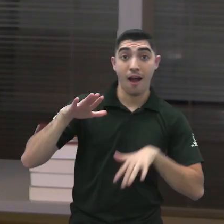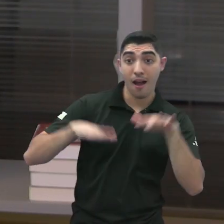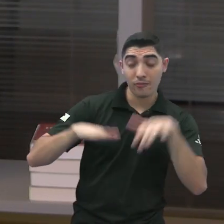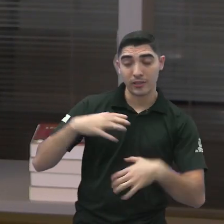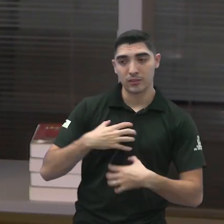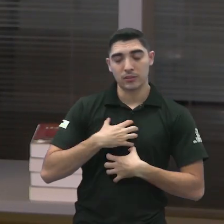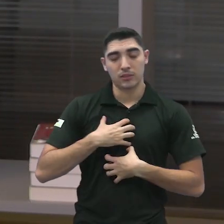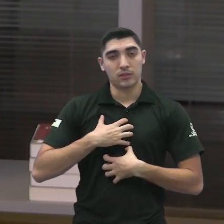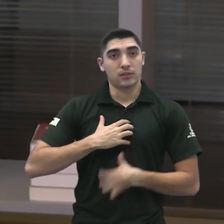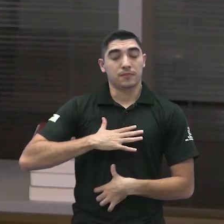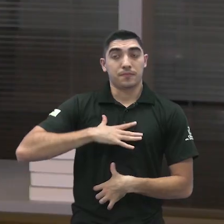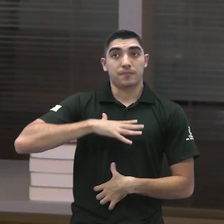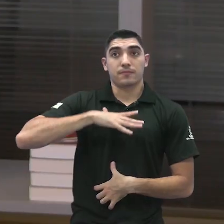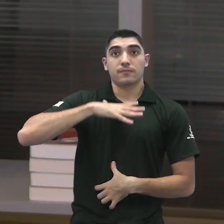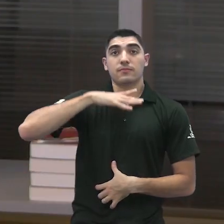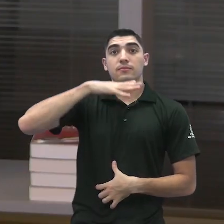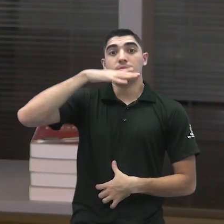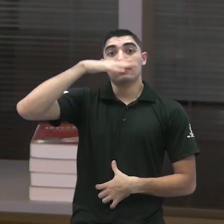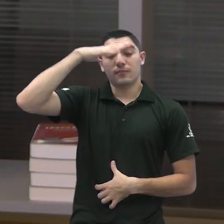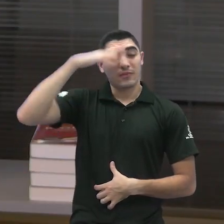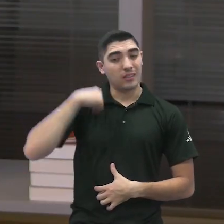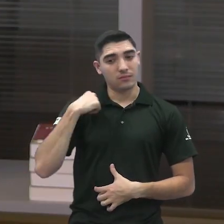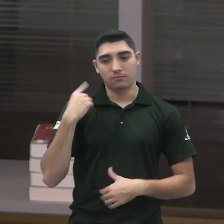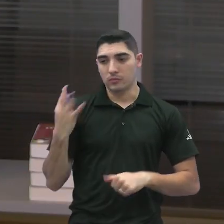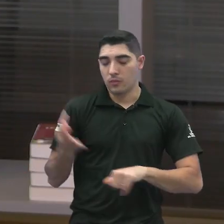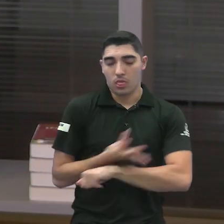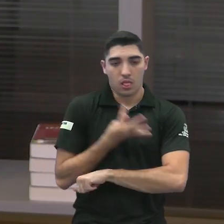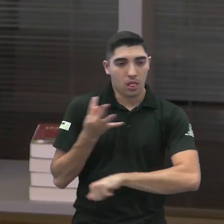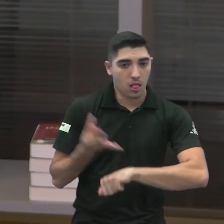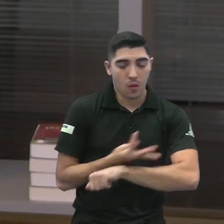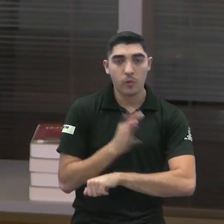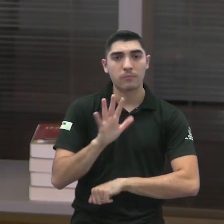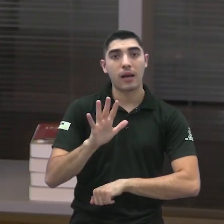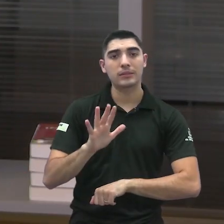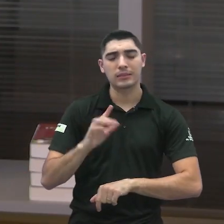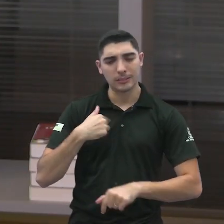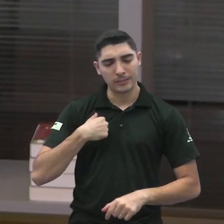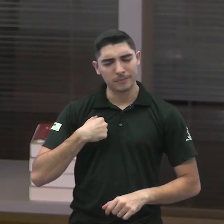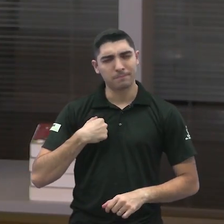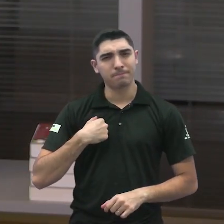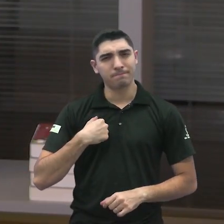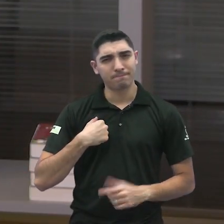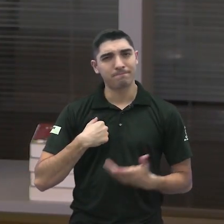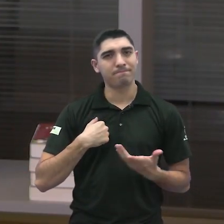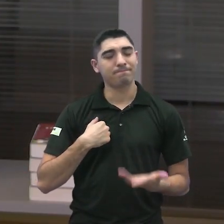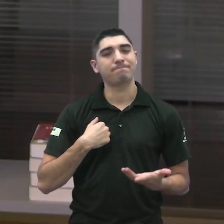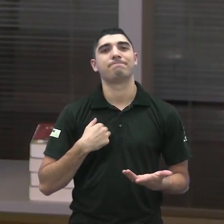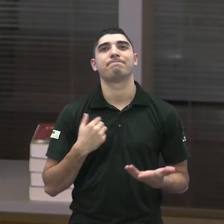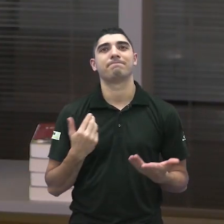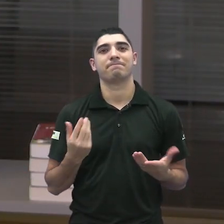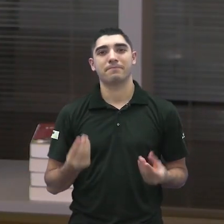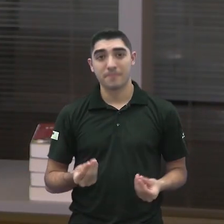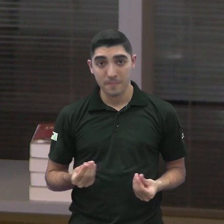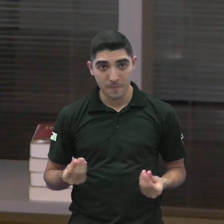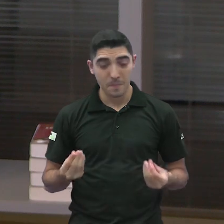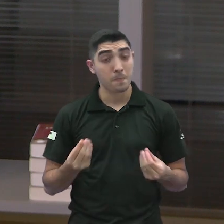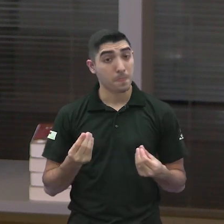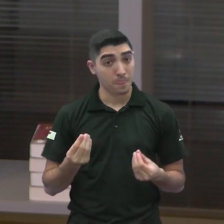Tem dias que a gente tá esgotado, que a gente acha que não vai dar conta, mas eu acho que quando você tem